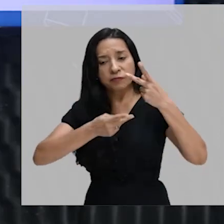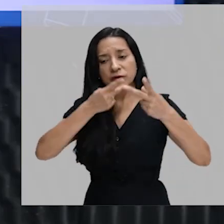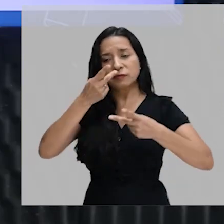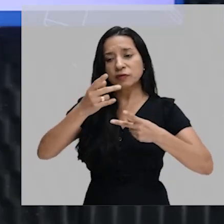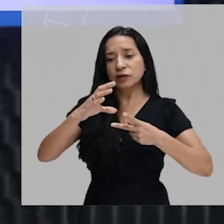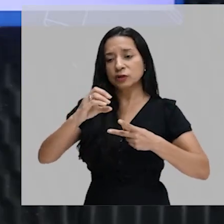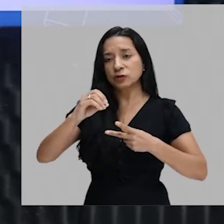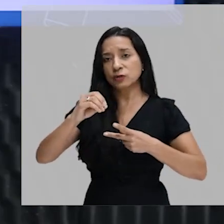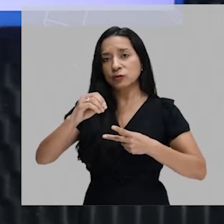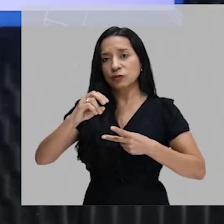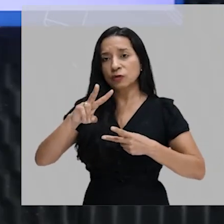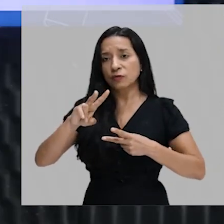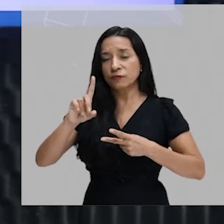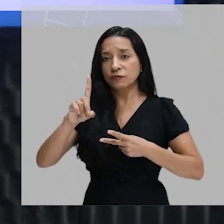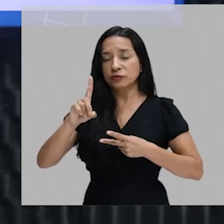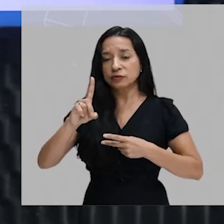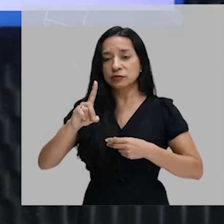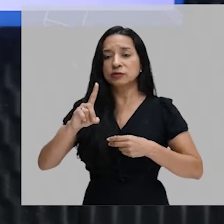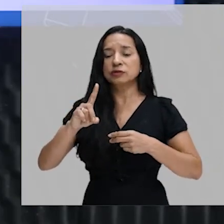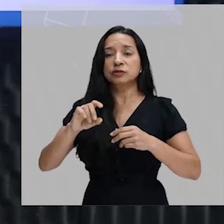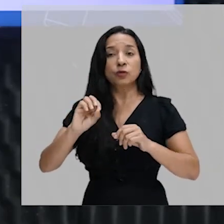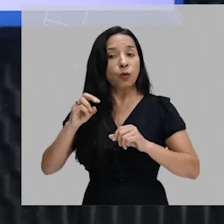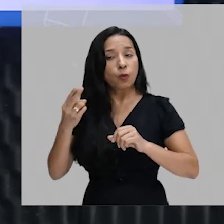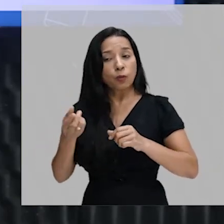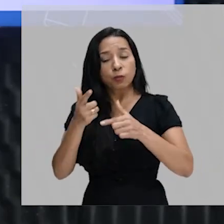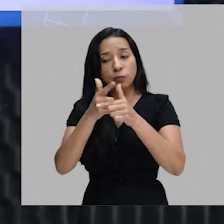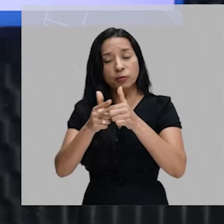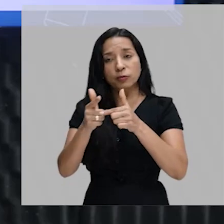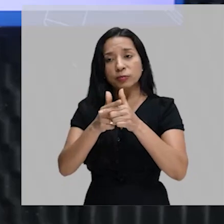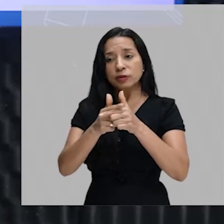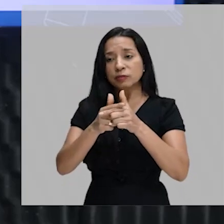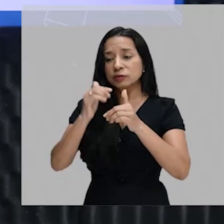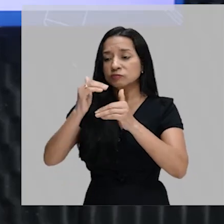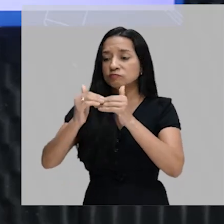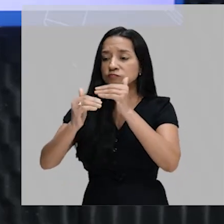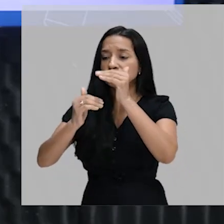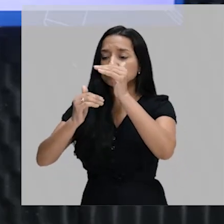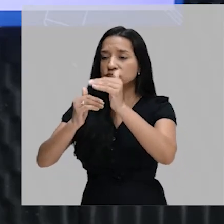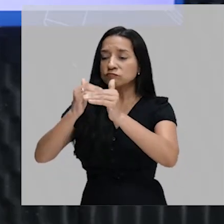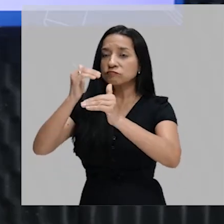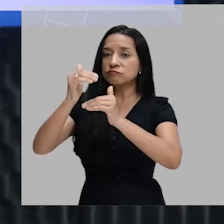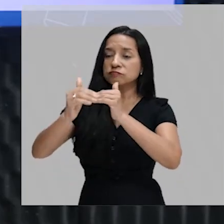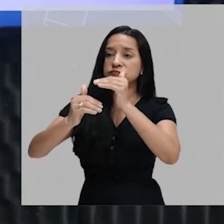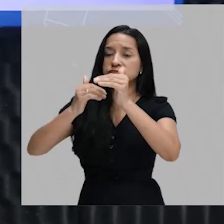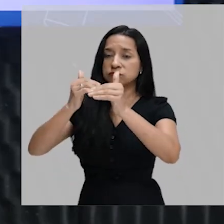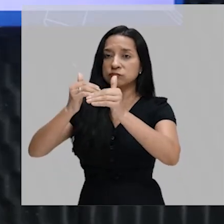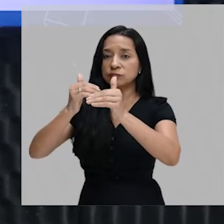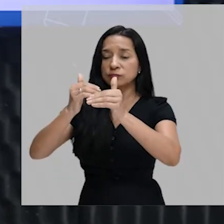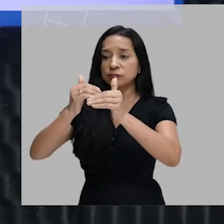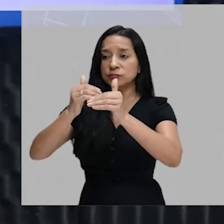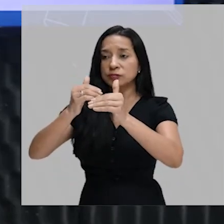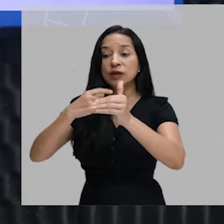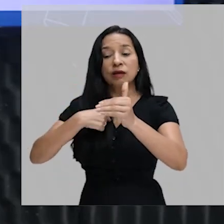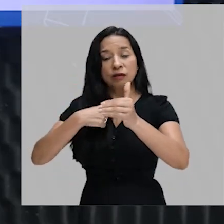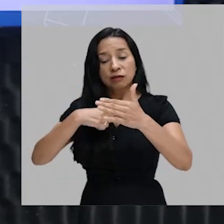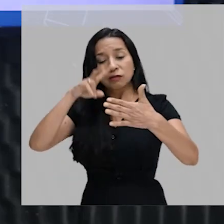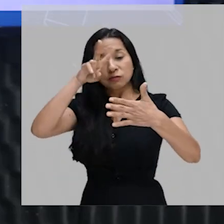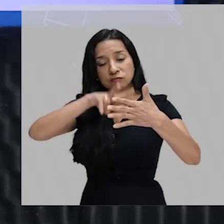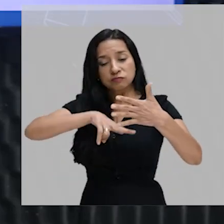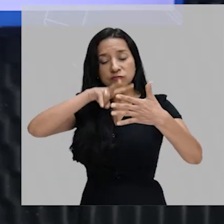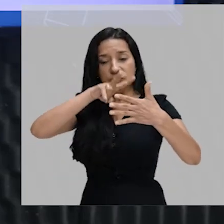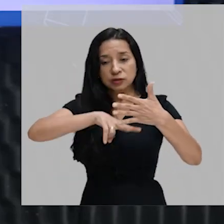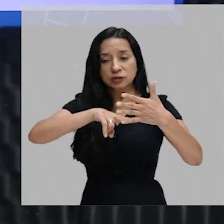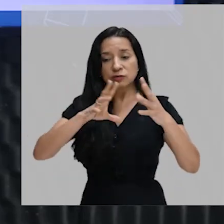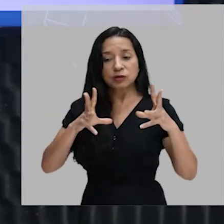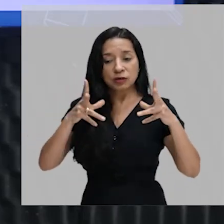sintomas, ele vai falar de vacina, tudo dentro de uma sequência. E eu, enquanto leitora, para resumir esse texto, eu tenho